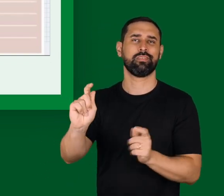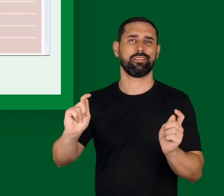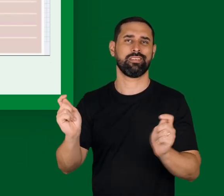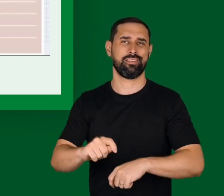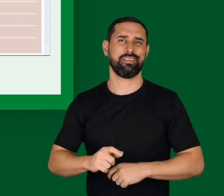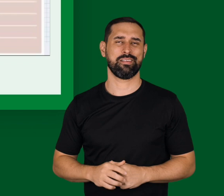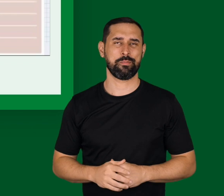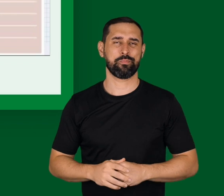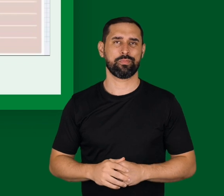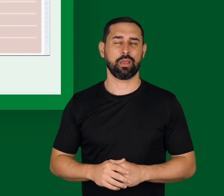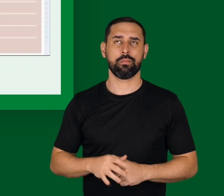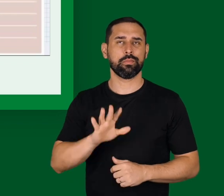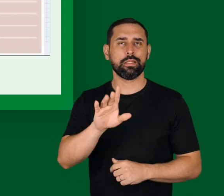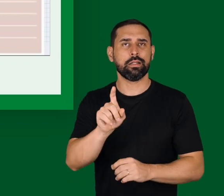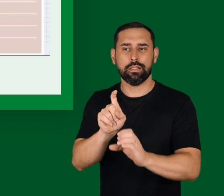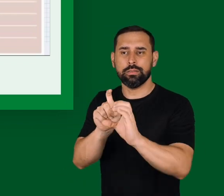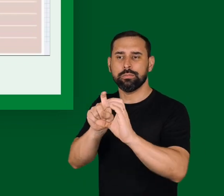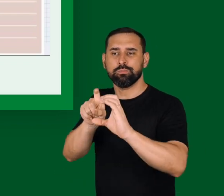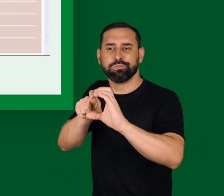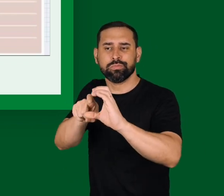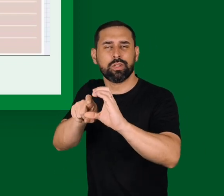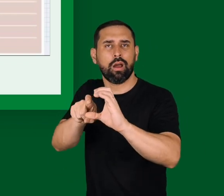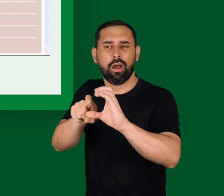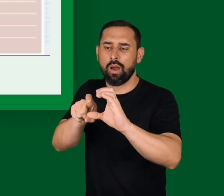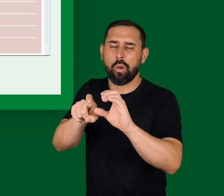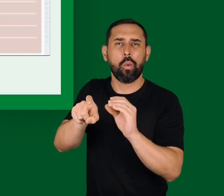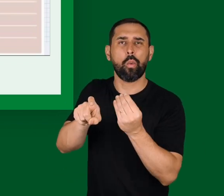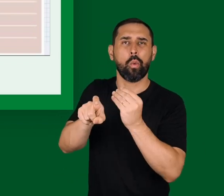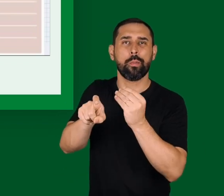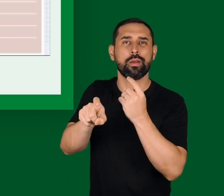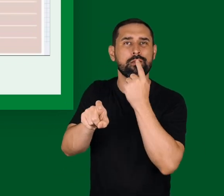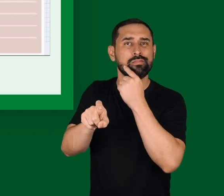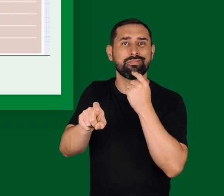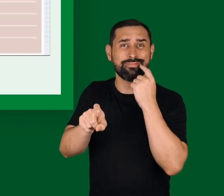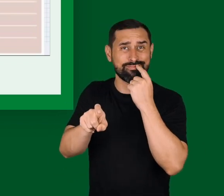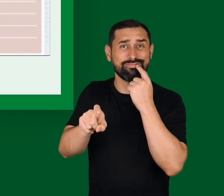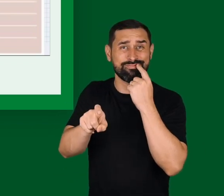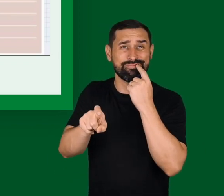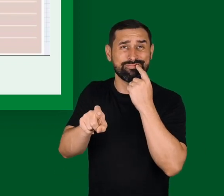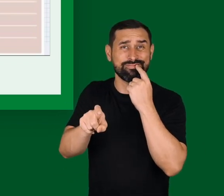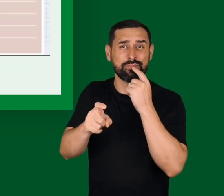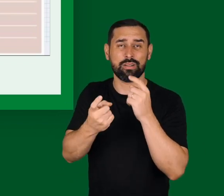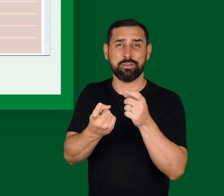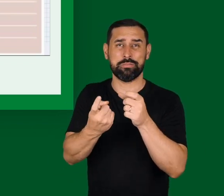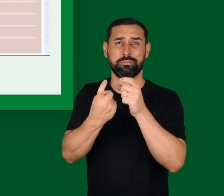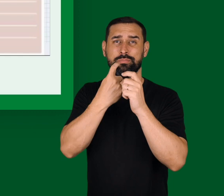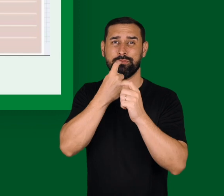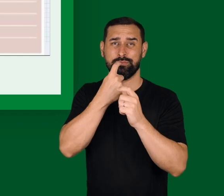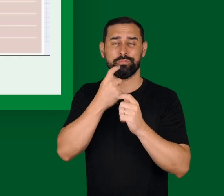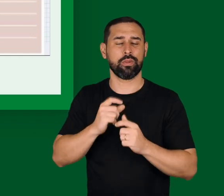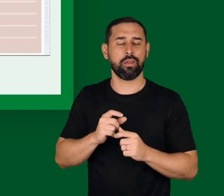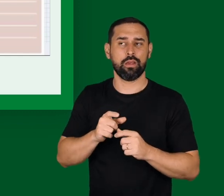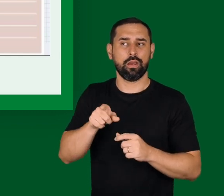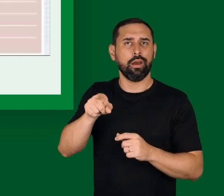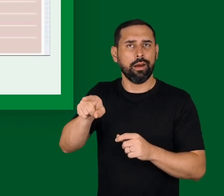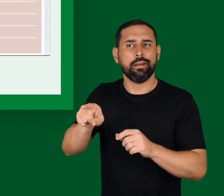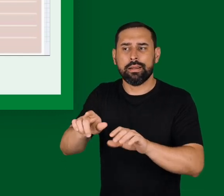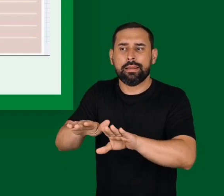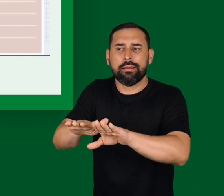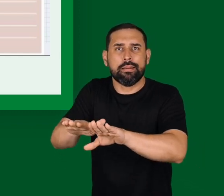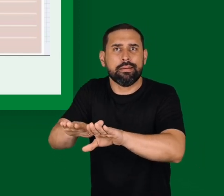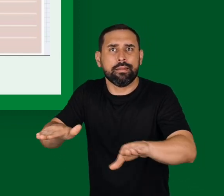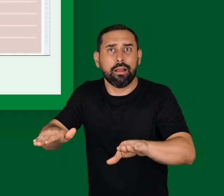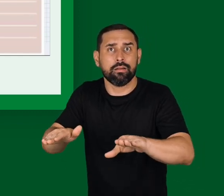adequada do tubo. E a fixação também, né? O tubo vai ser fixado a partir do lábio superior.